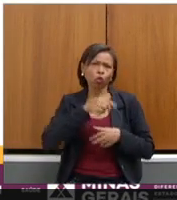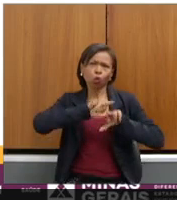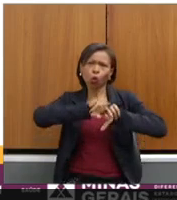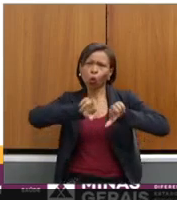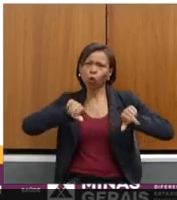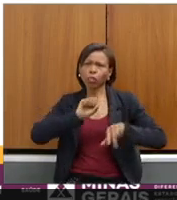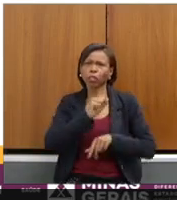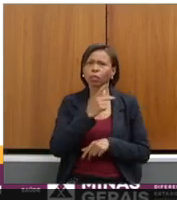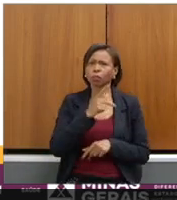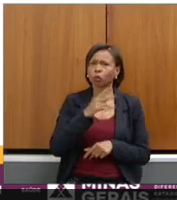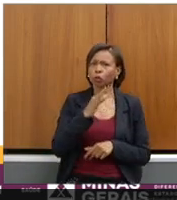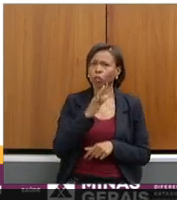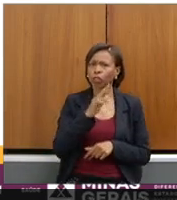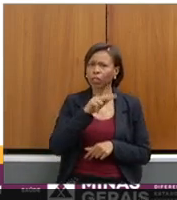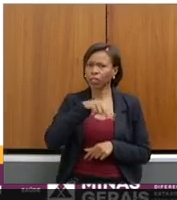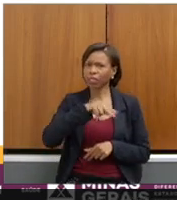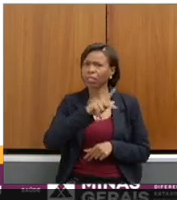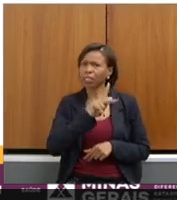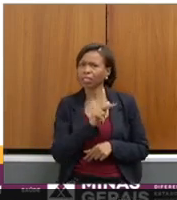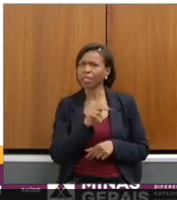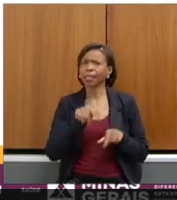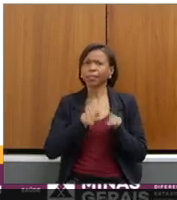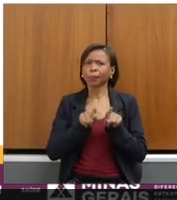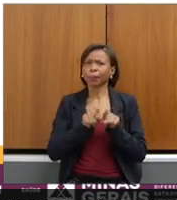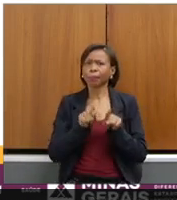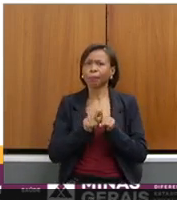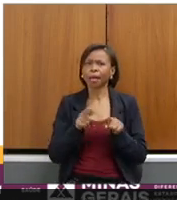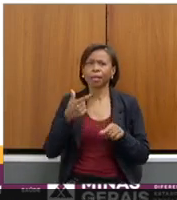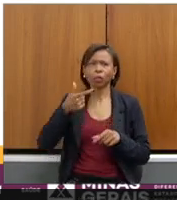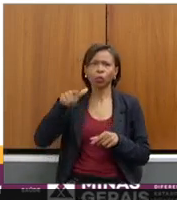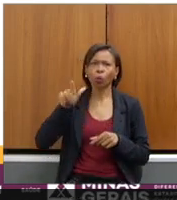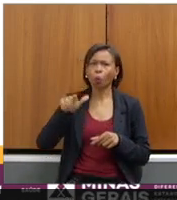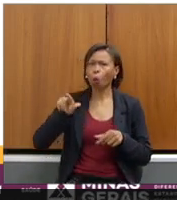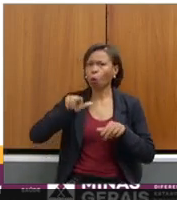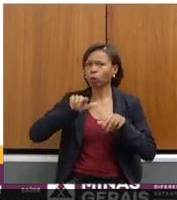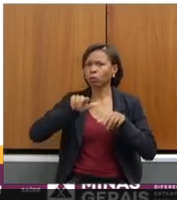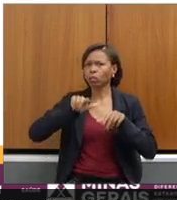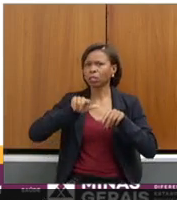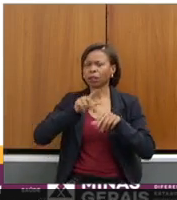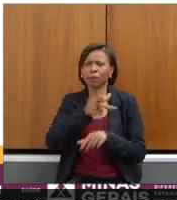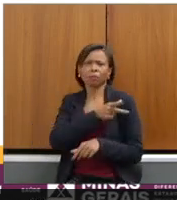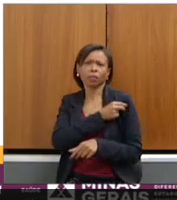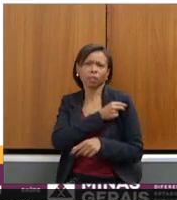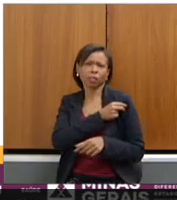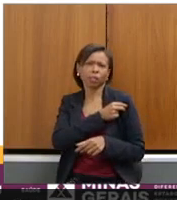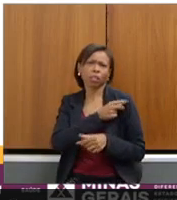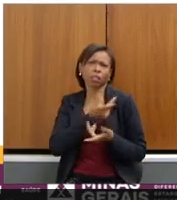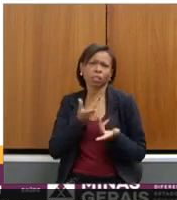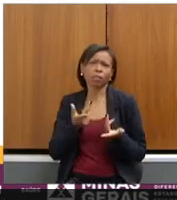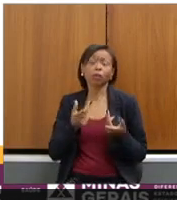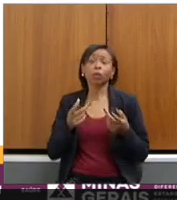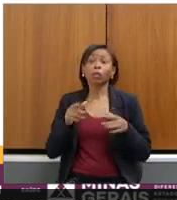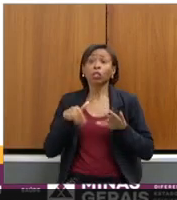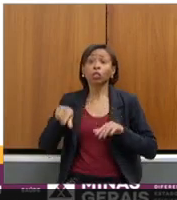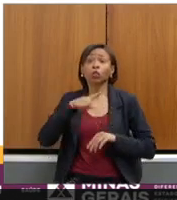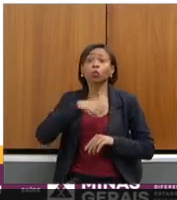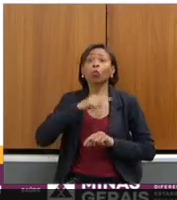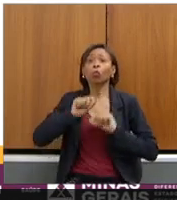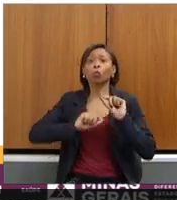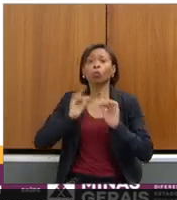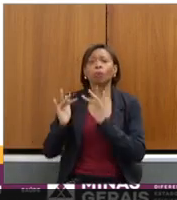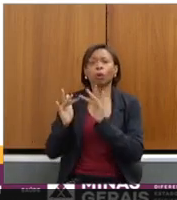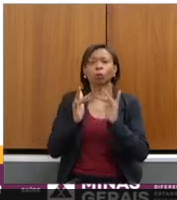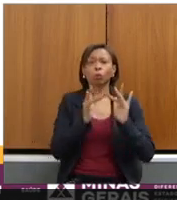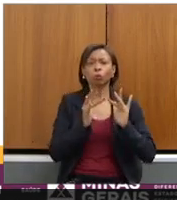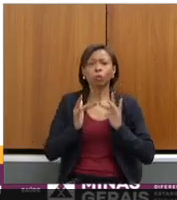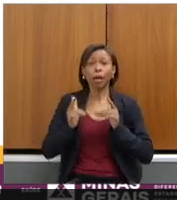está numa relação muito próxima com a funed entre outras e os contatos que nós temos a